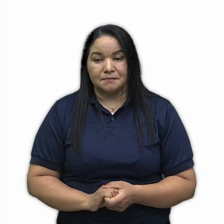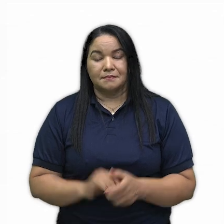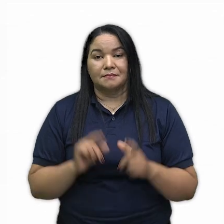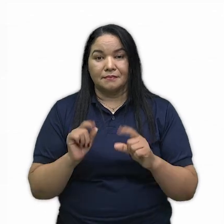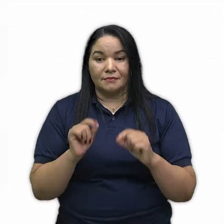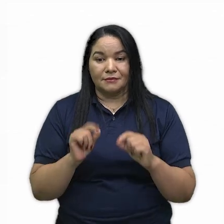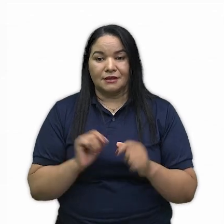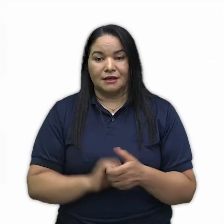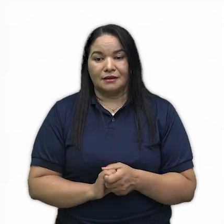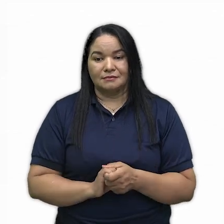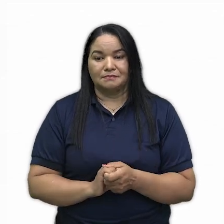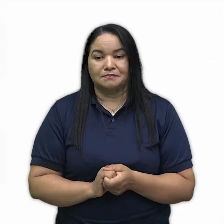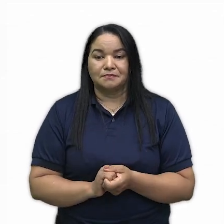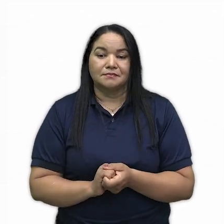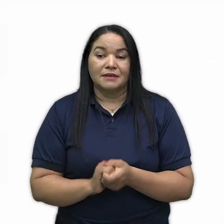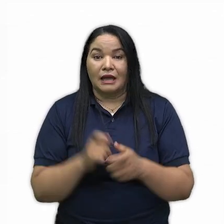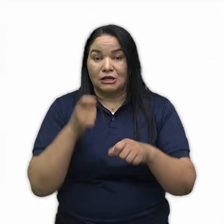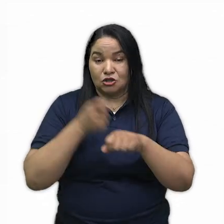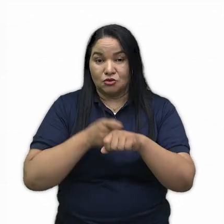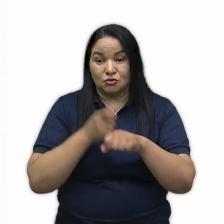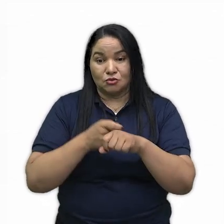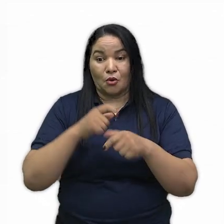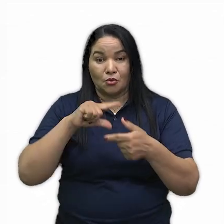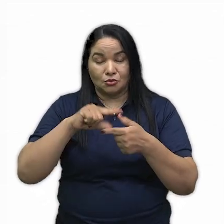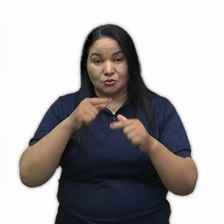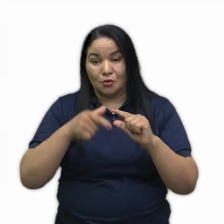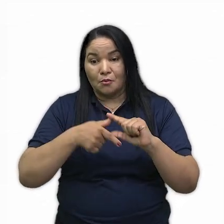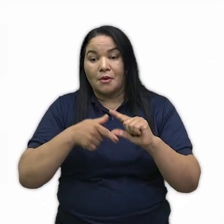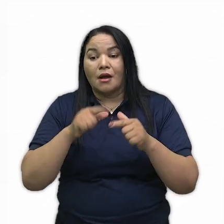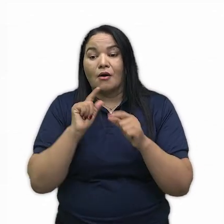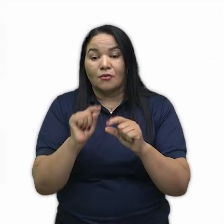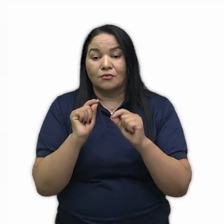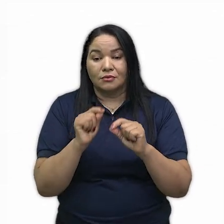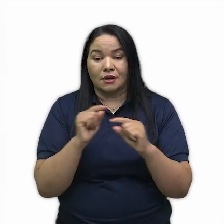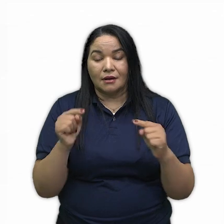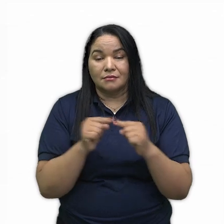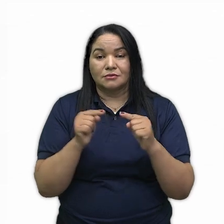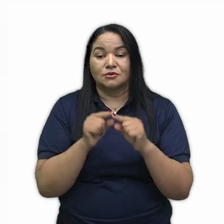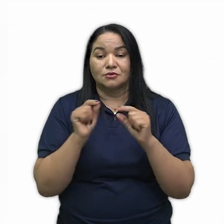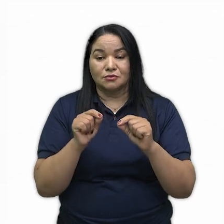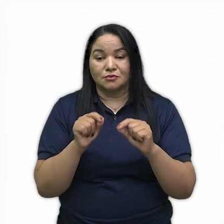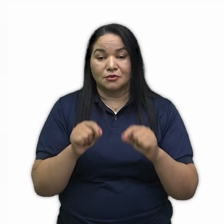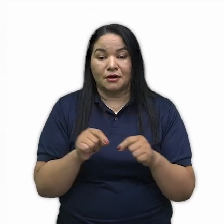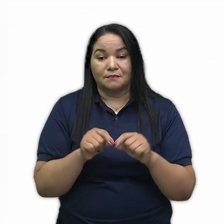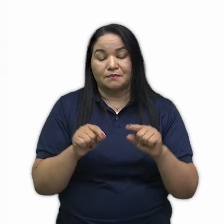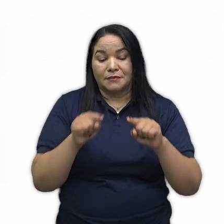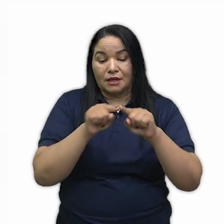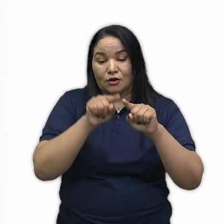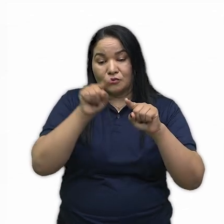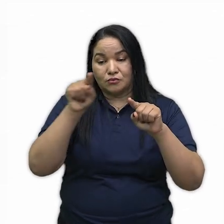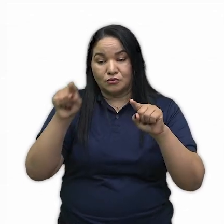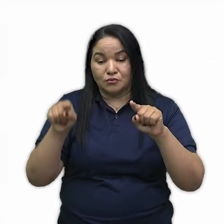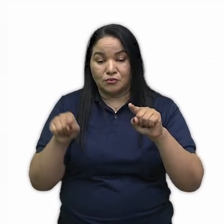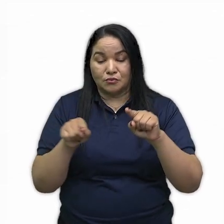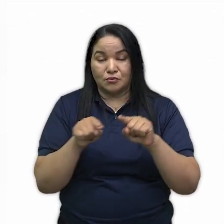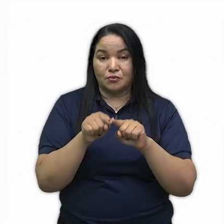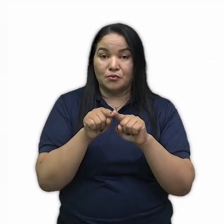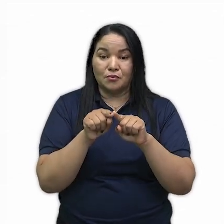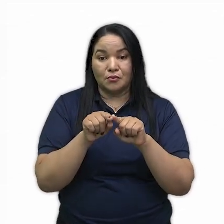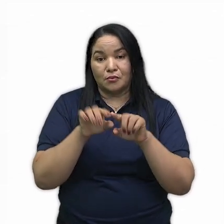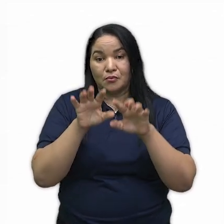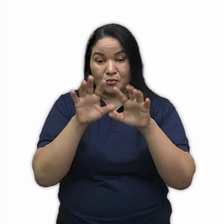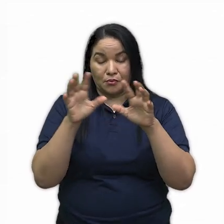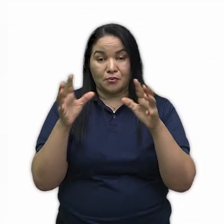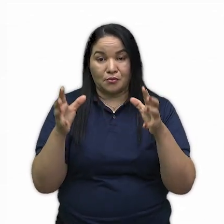Corpos redondos são sólidos geométricos que possuem superfícies curvas em suas